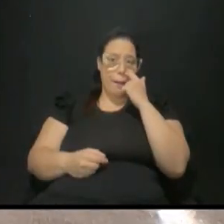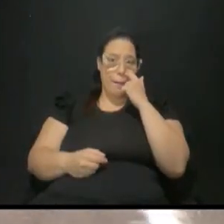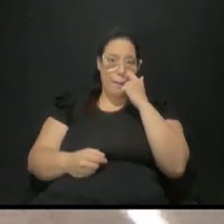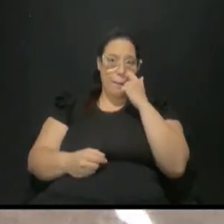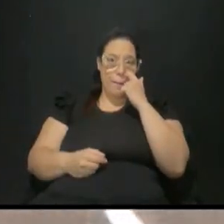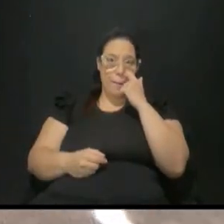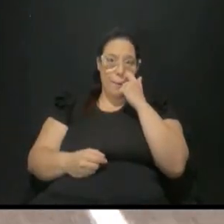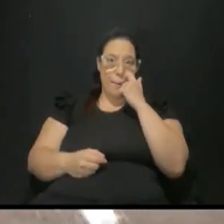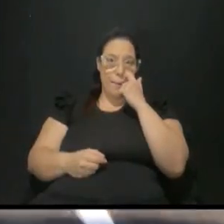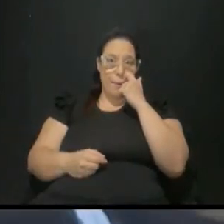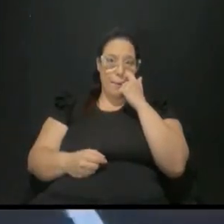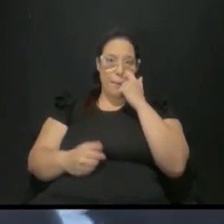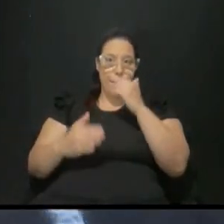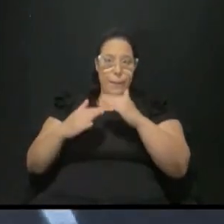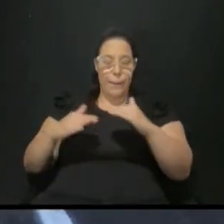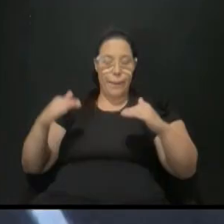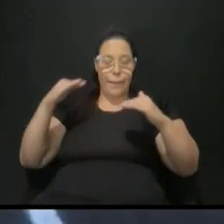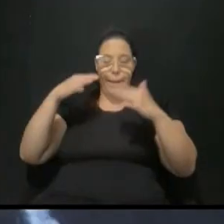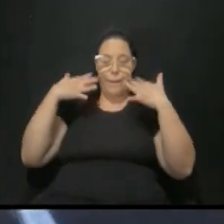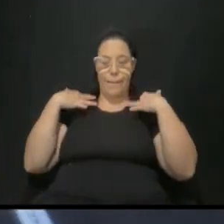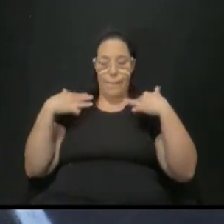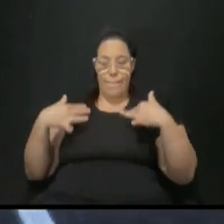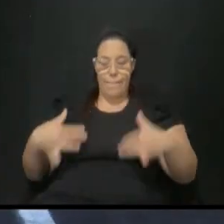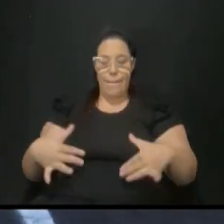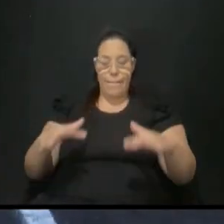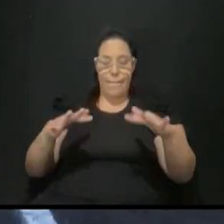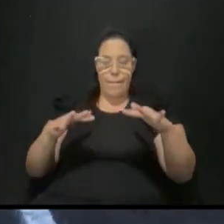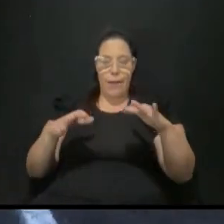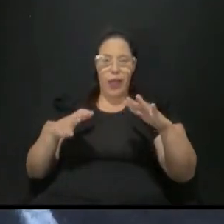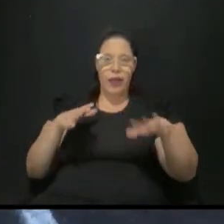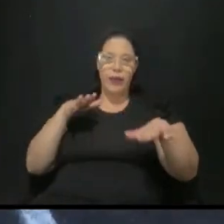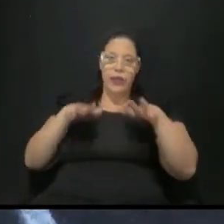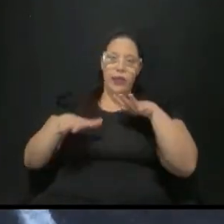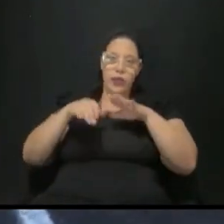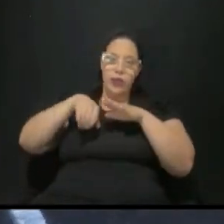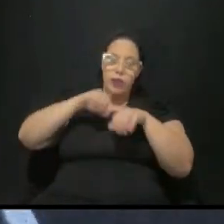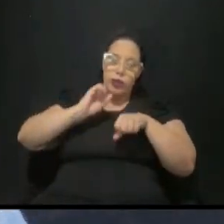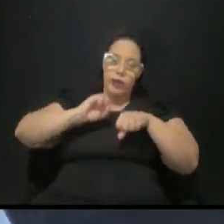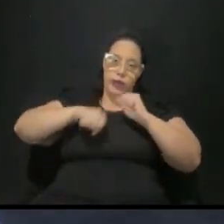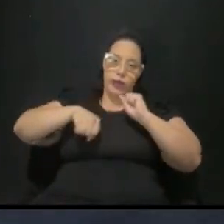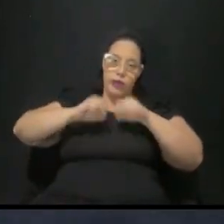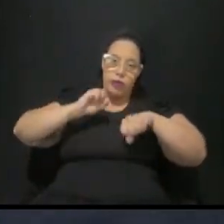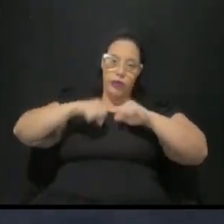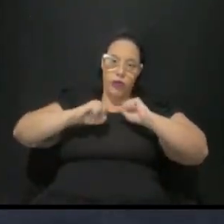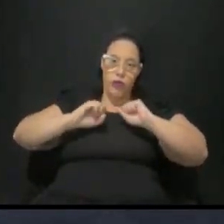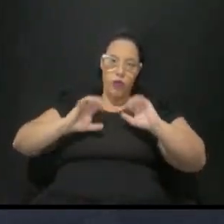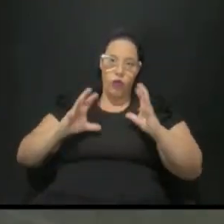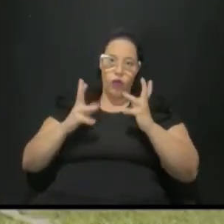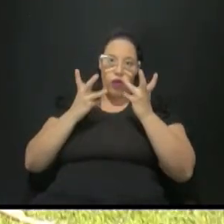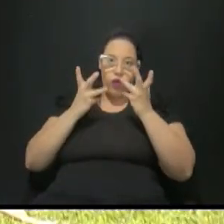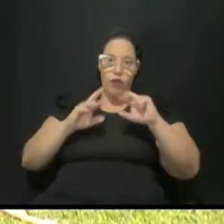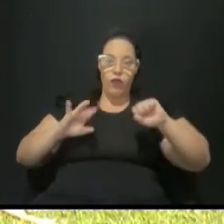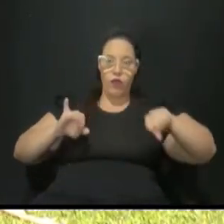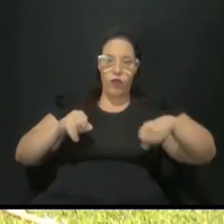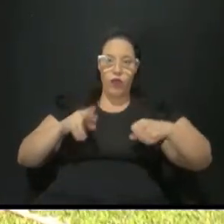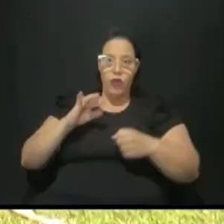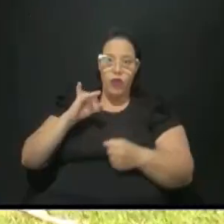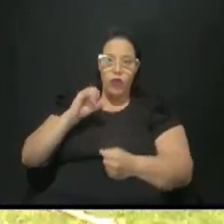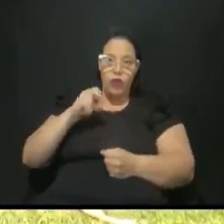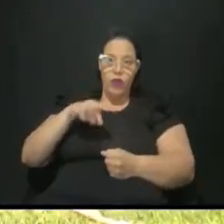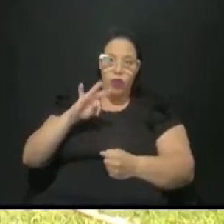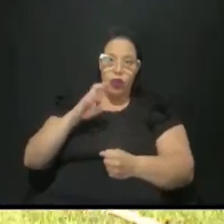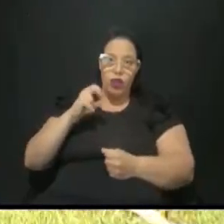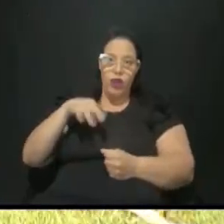composição corporal até esses controles motores finos e grossos que essa criança pode ter, e a gente faz um trabalho de base